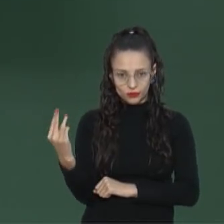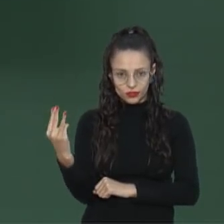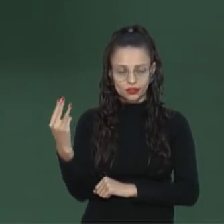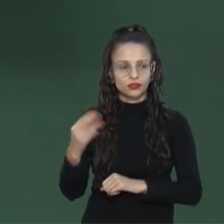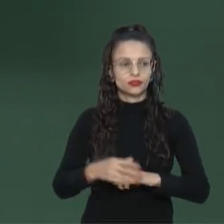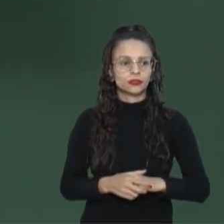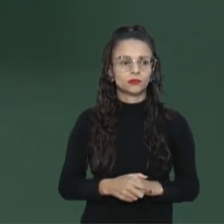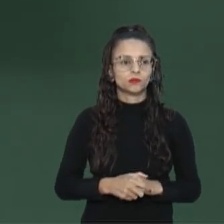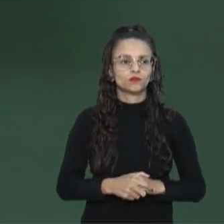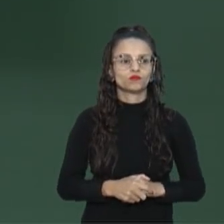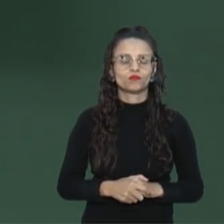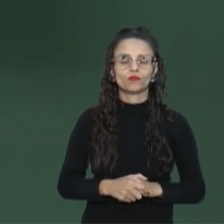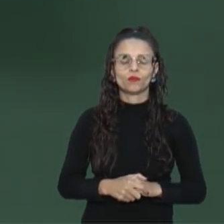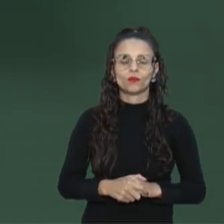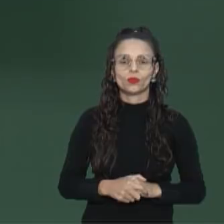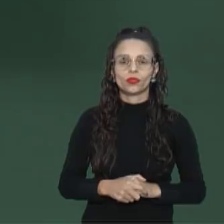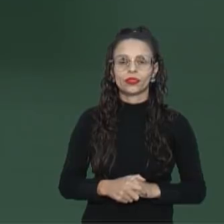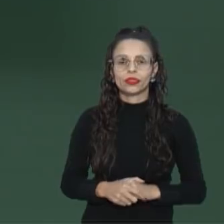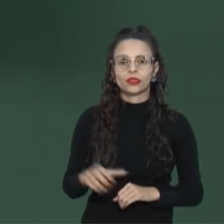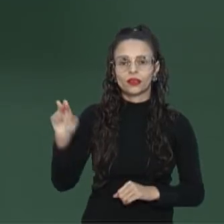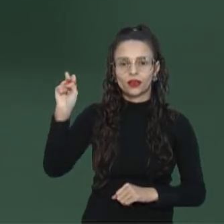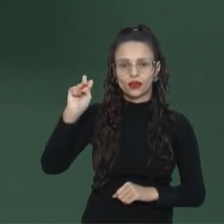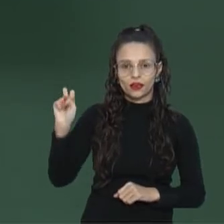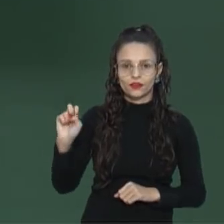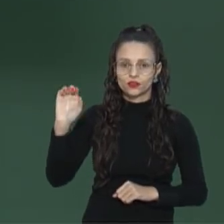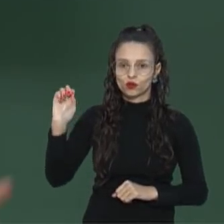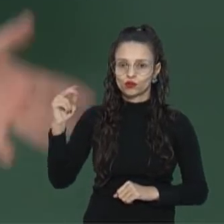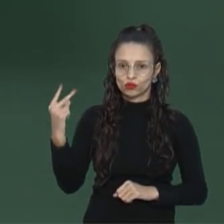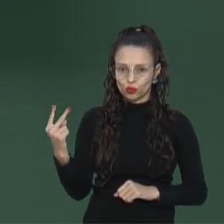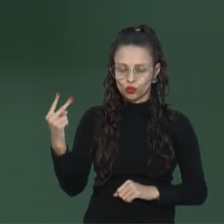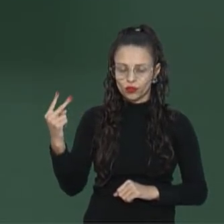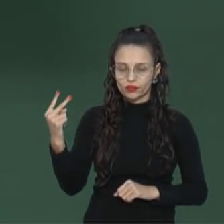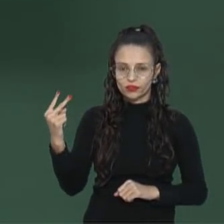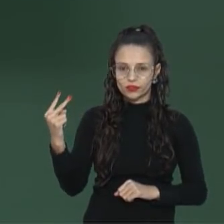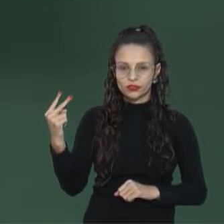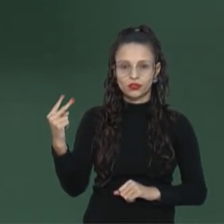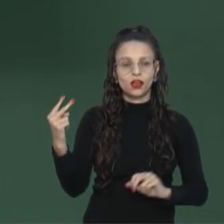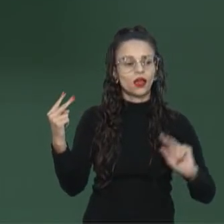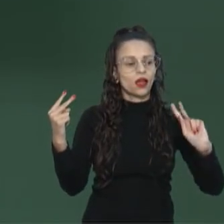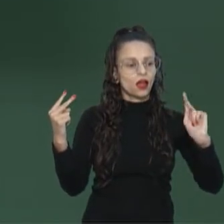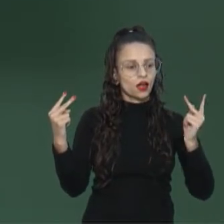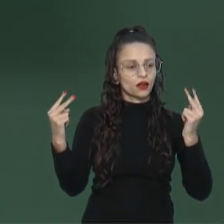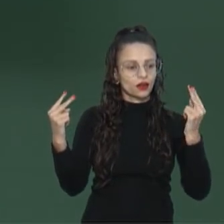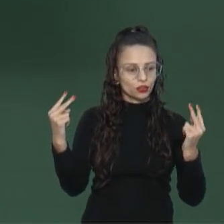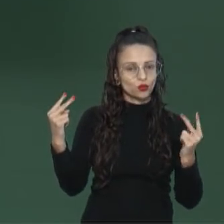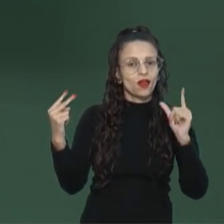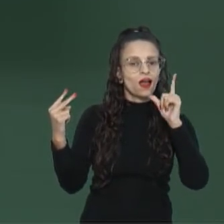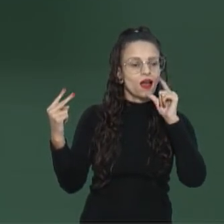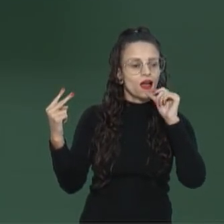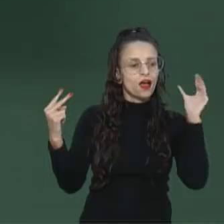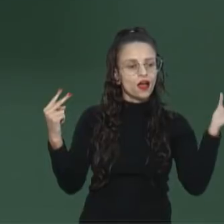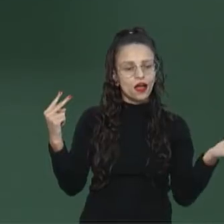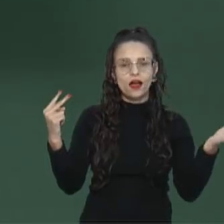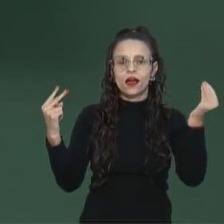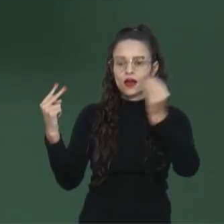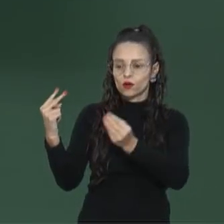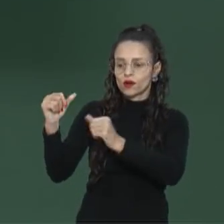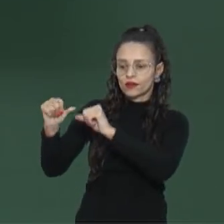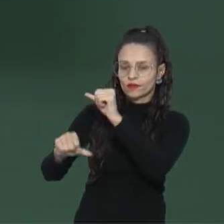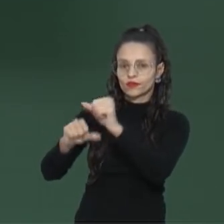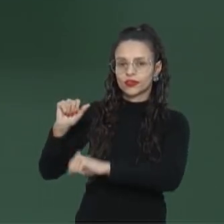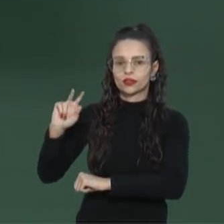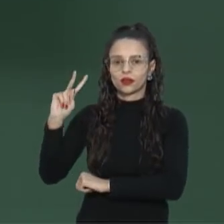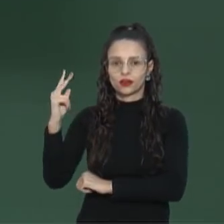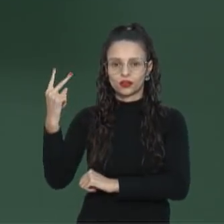lá o SO2, o dióxido de enxofre. Ele ganha o H2 da água e vira